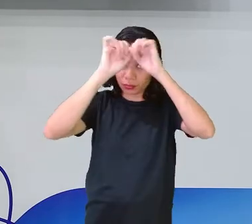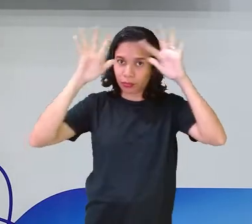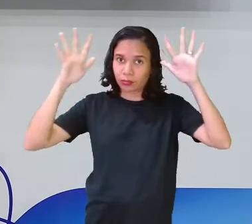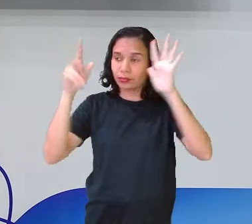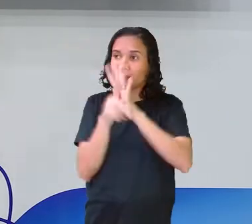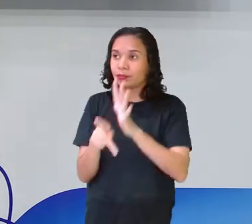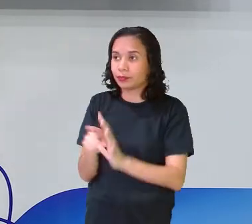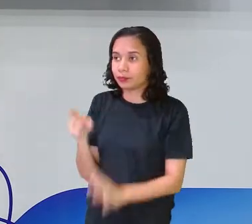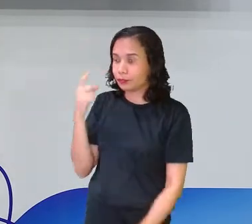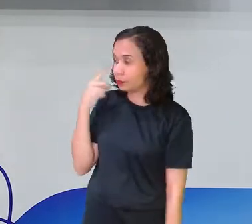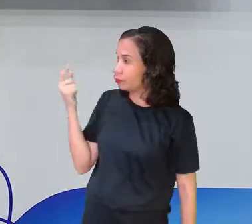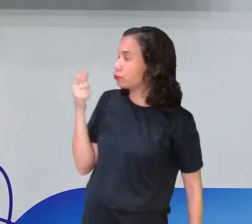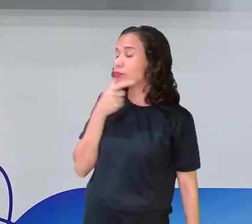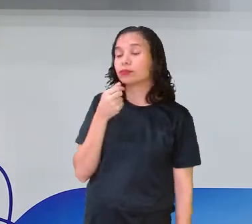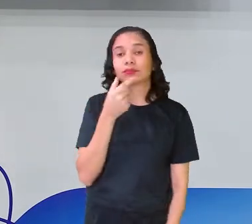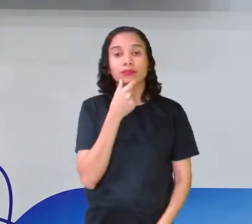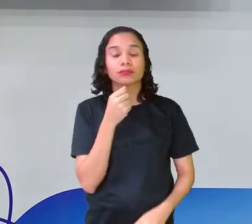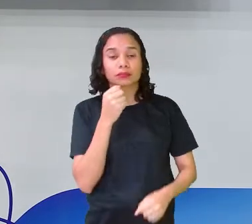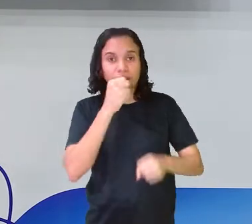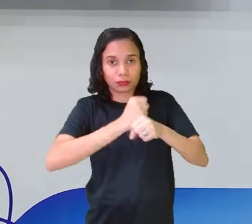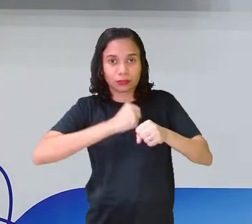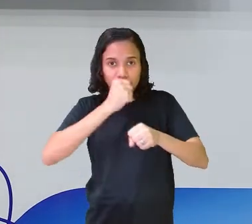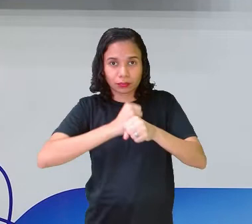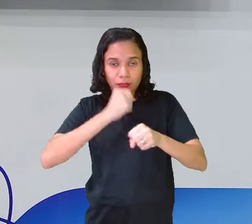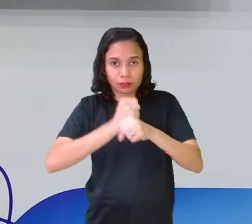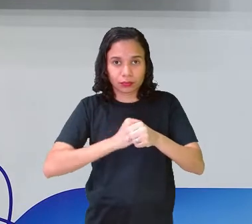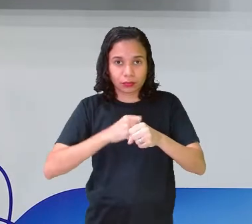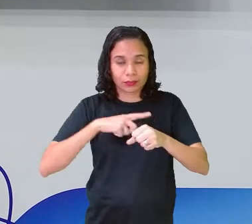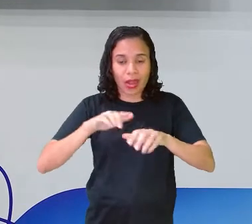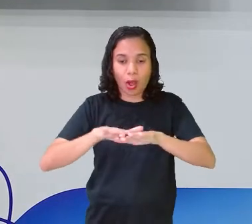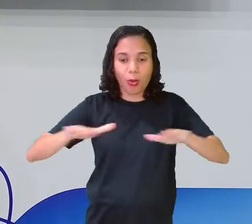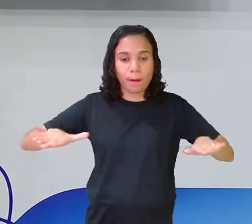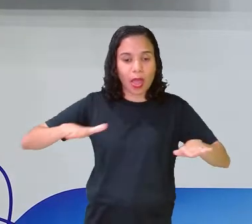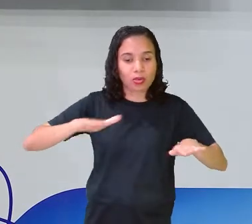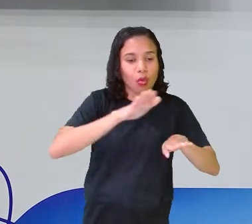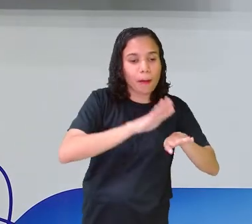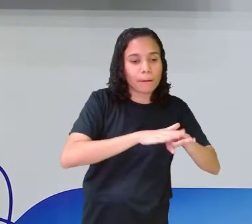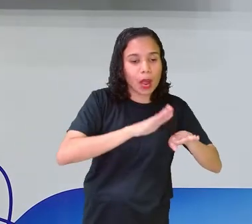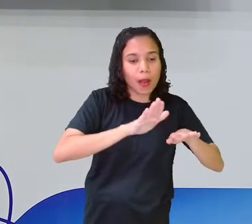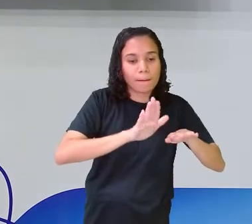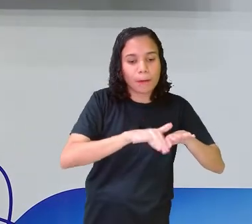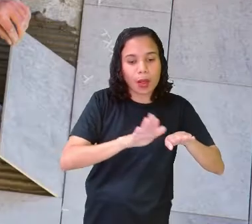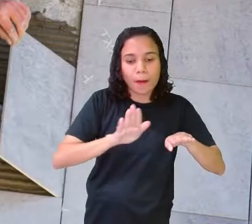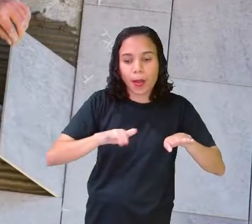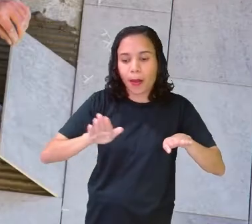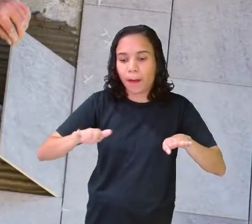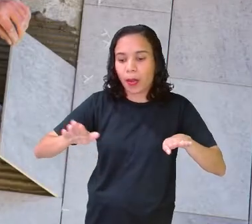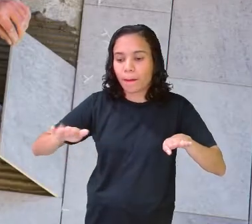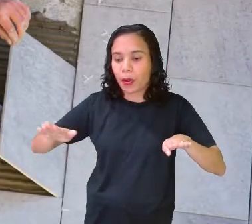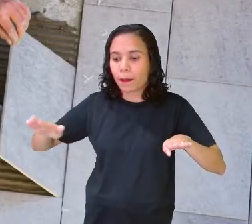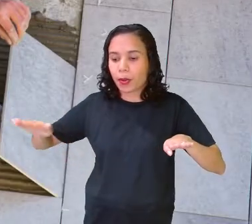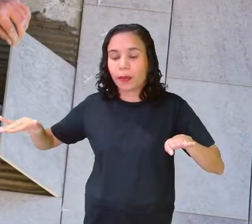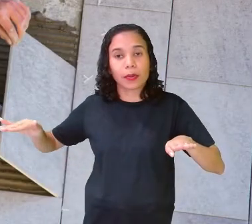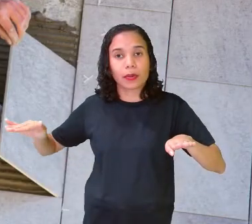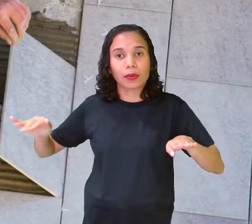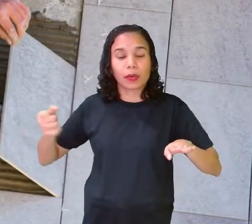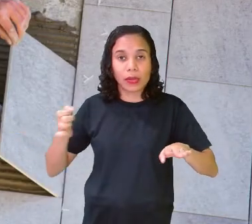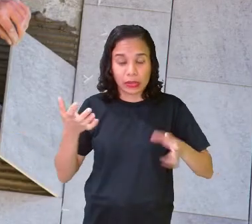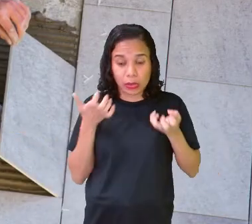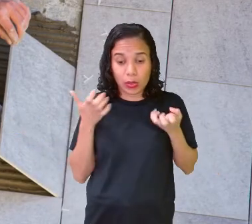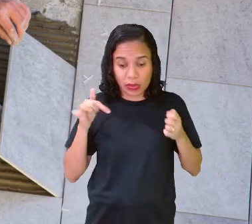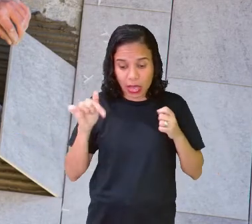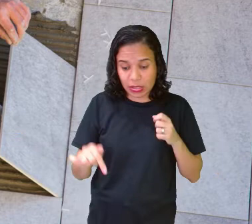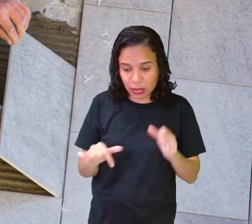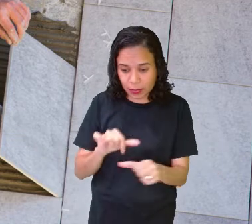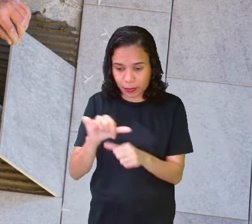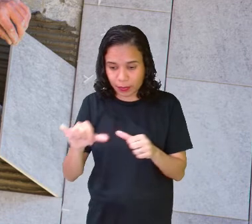tem um rapaz, um pedreiro, que está revestindo um piso de cerâmica. Se eu quisesse pôr um